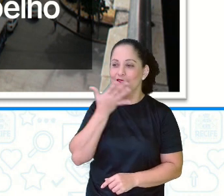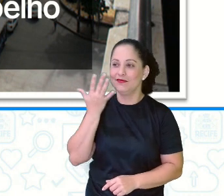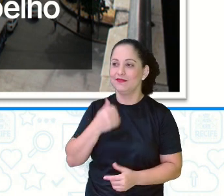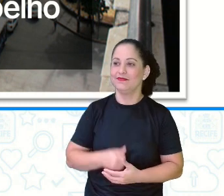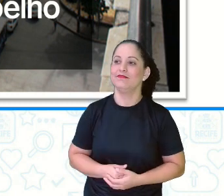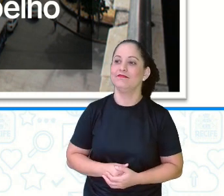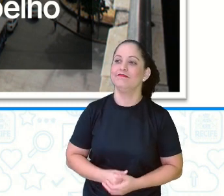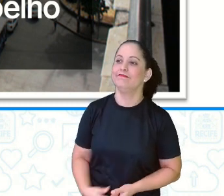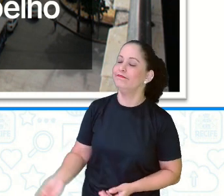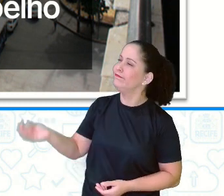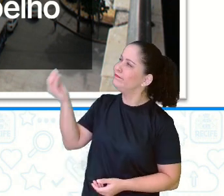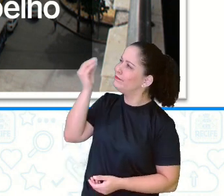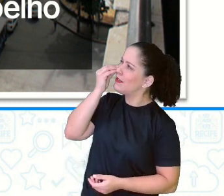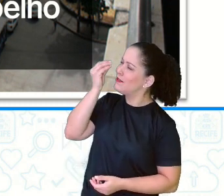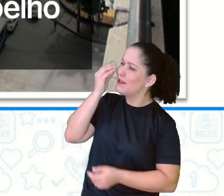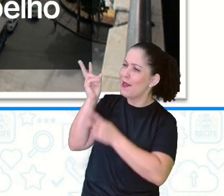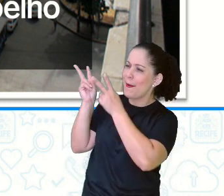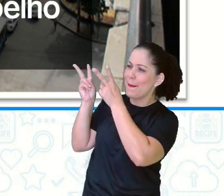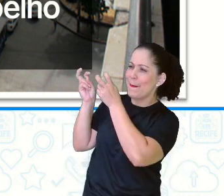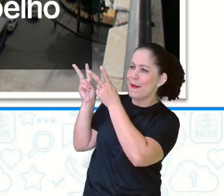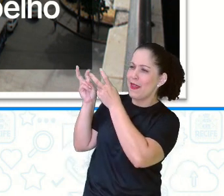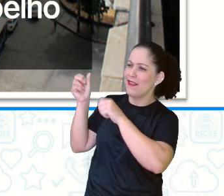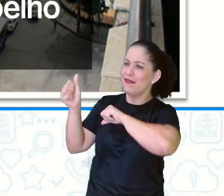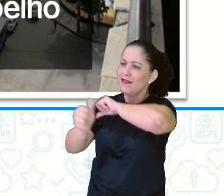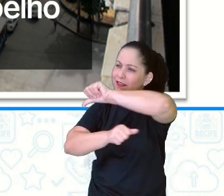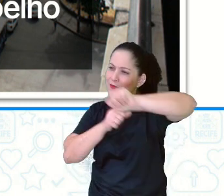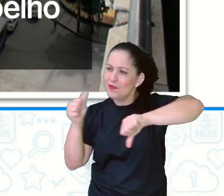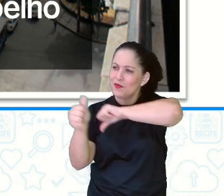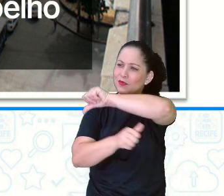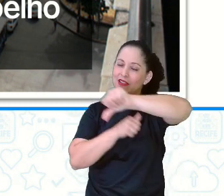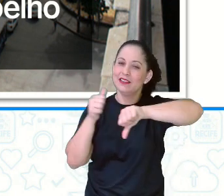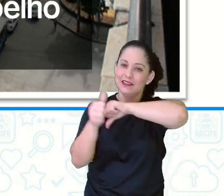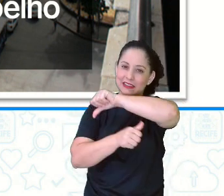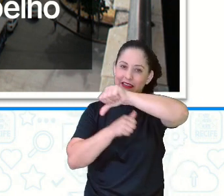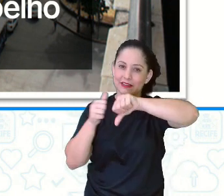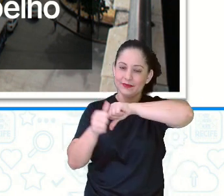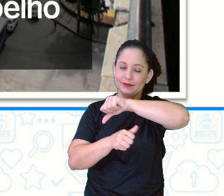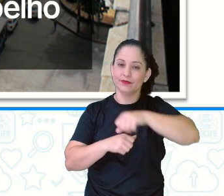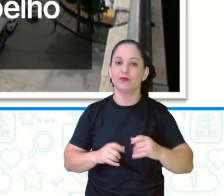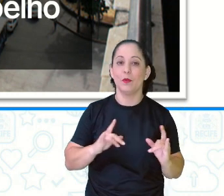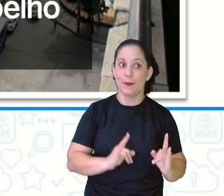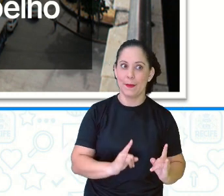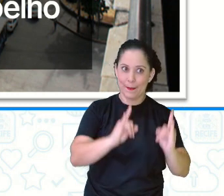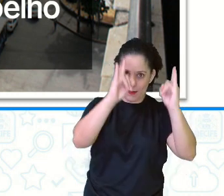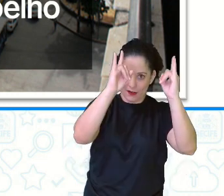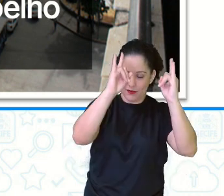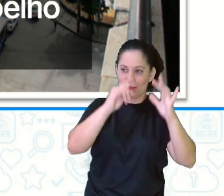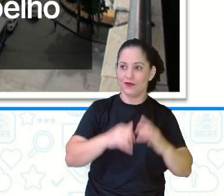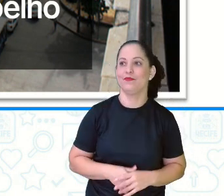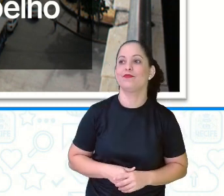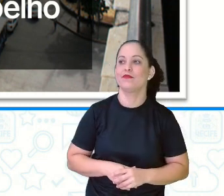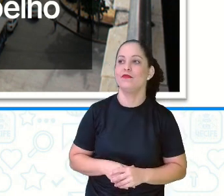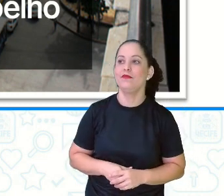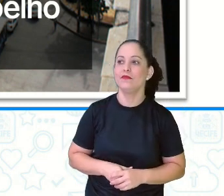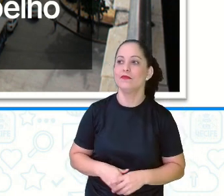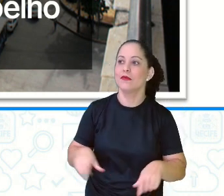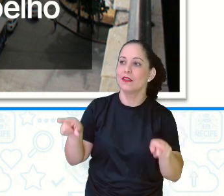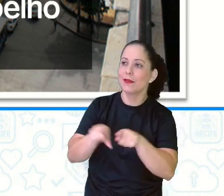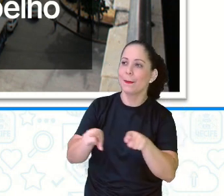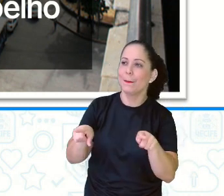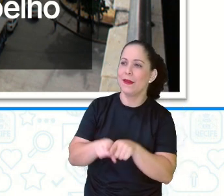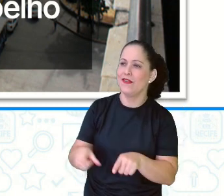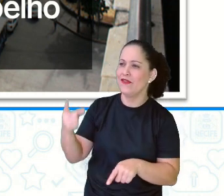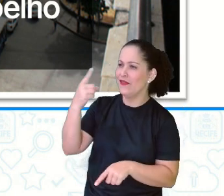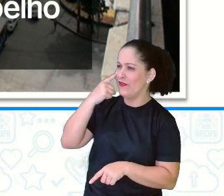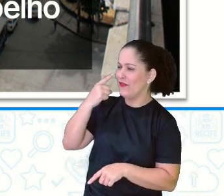já observa mudanças ali na estrutura, nos prédios. Mas também se a gente observar aqui na ponte, olha só como é